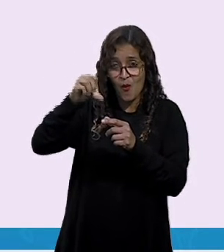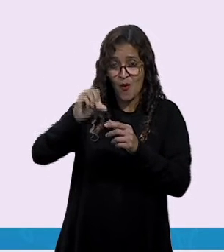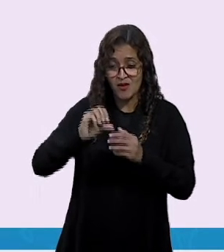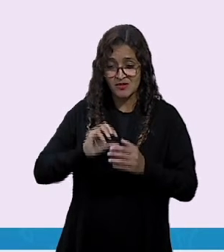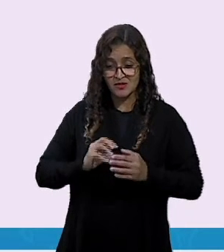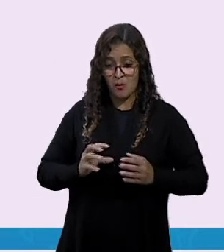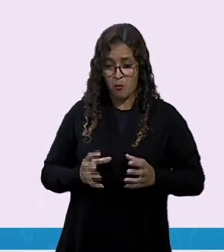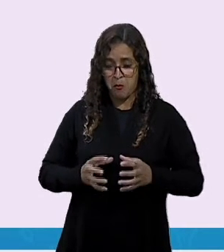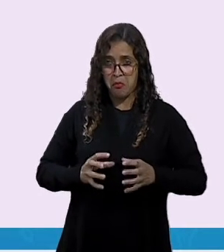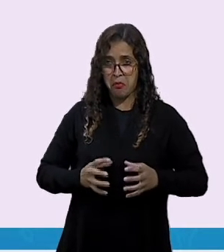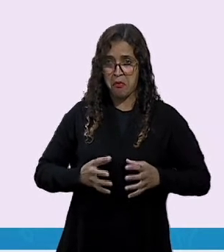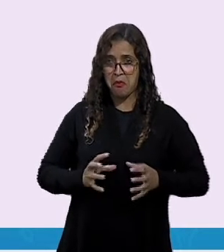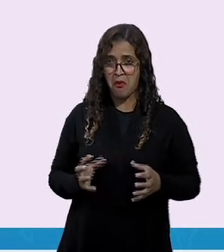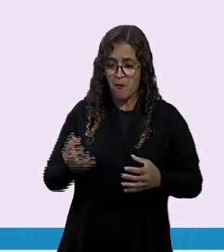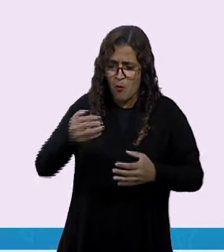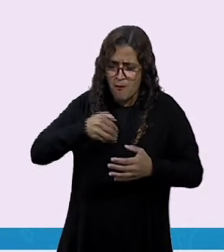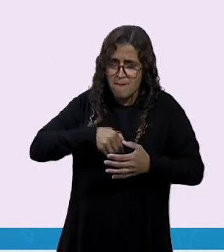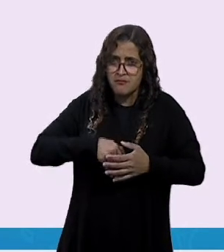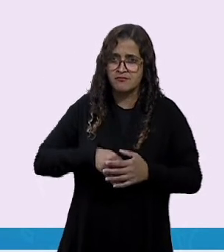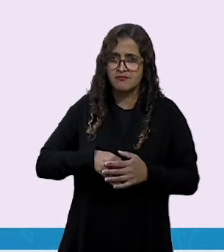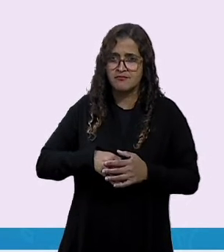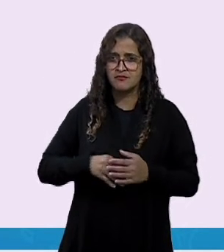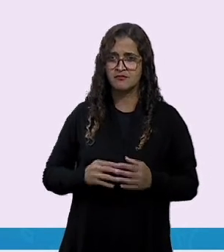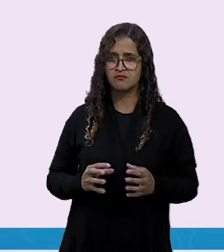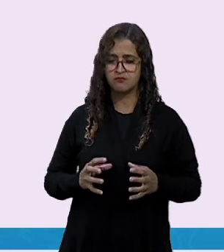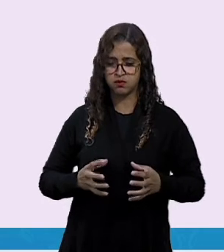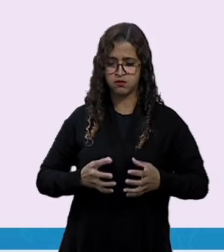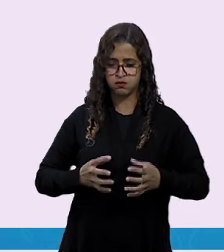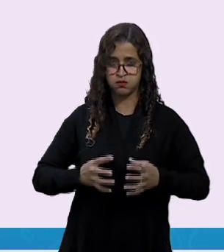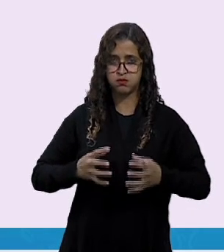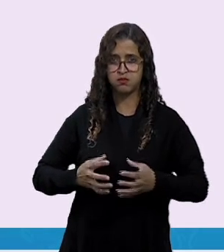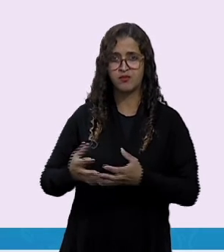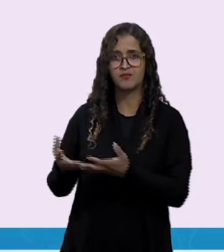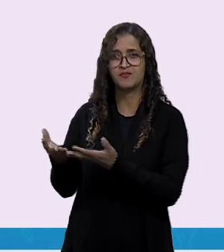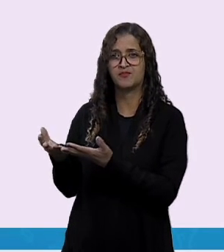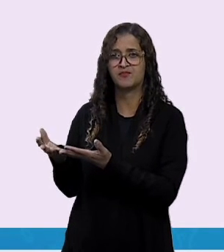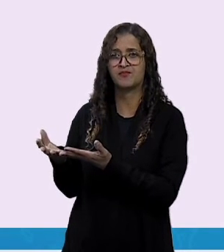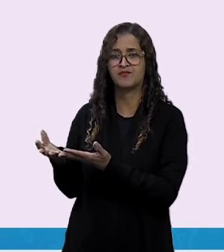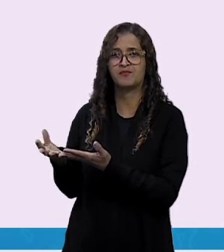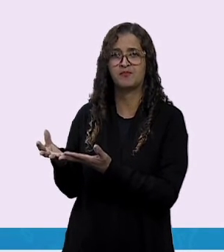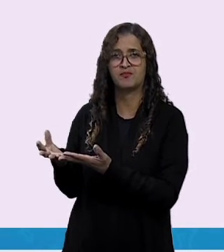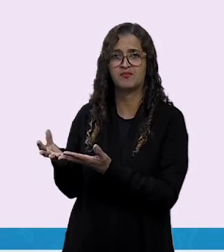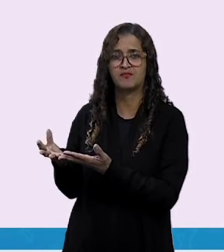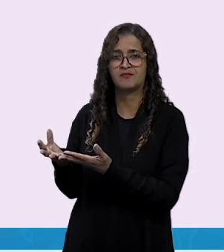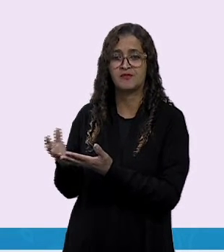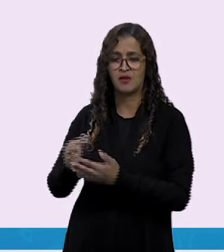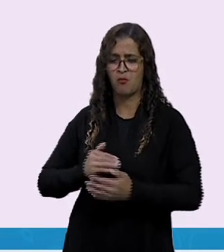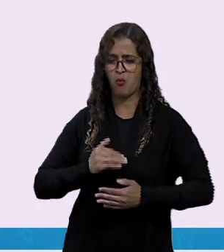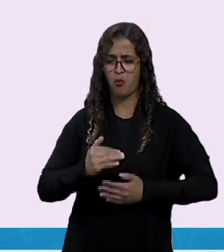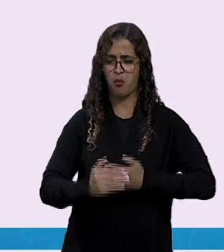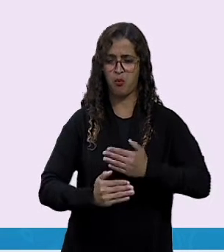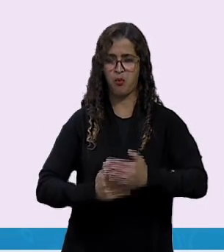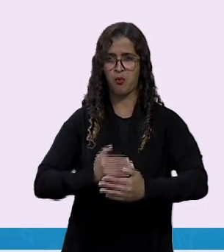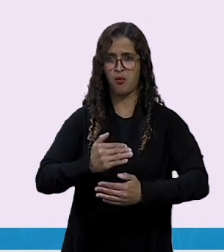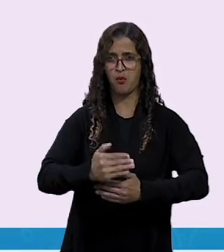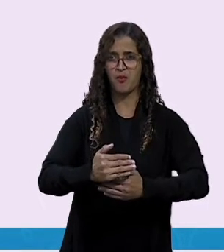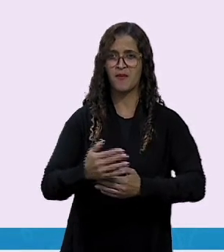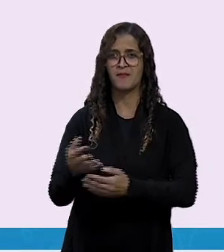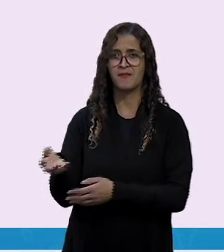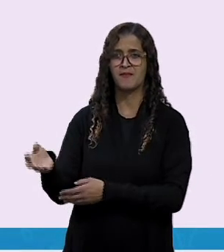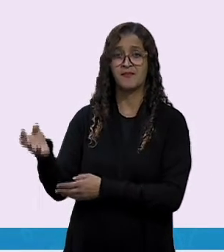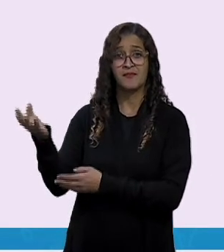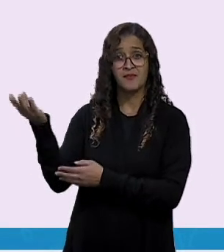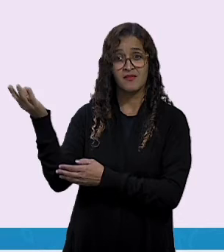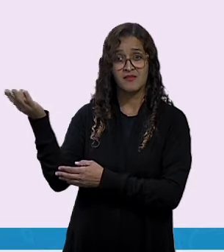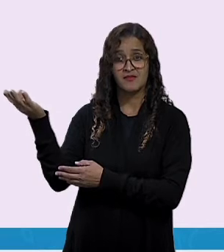é de incubação. Então, aqui a professora trouxe para vocês alguns períodos. Olha que interessante. A